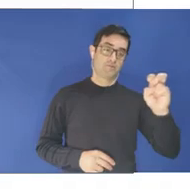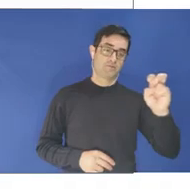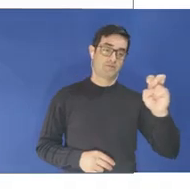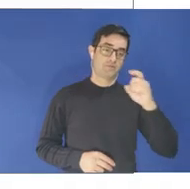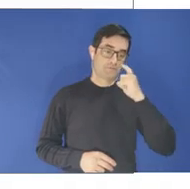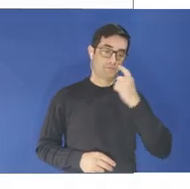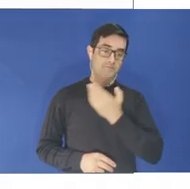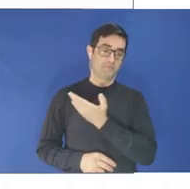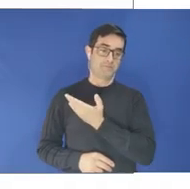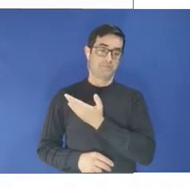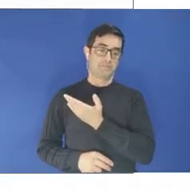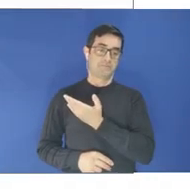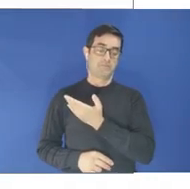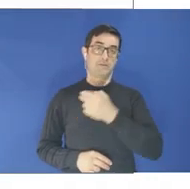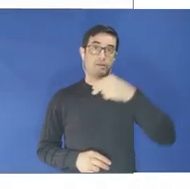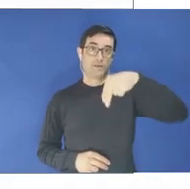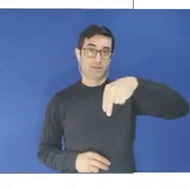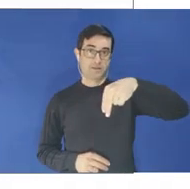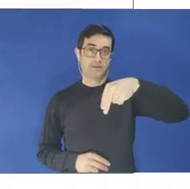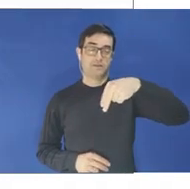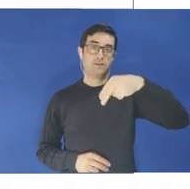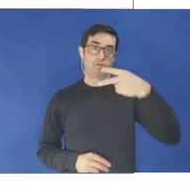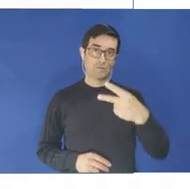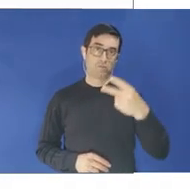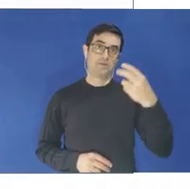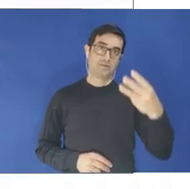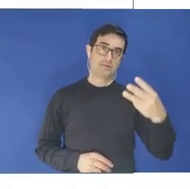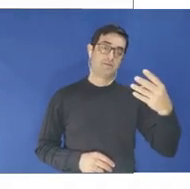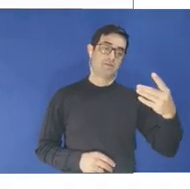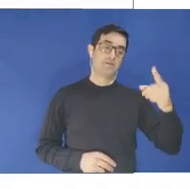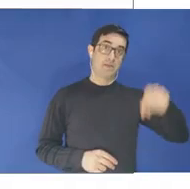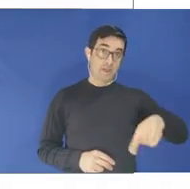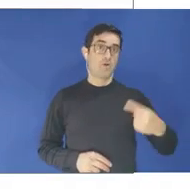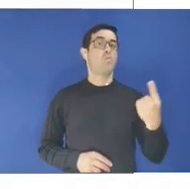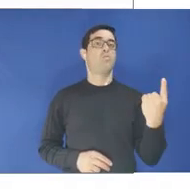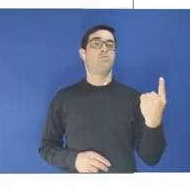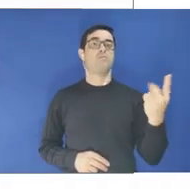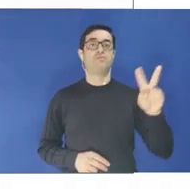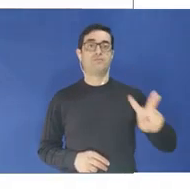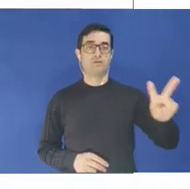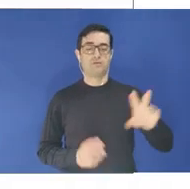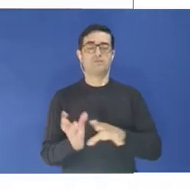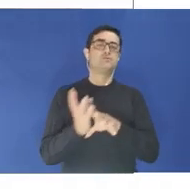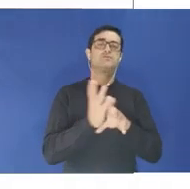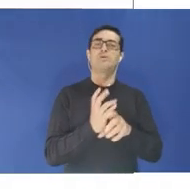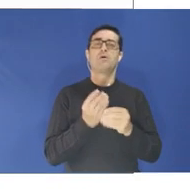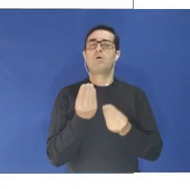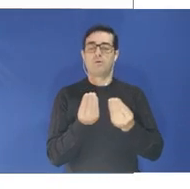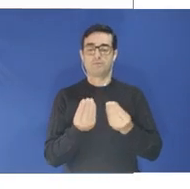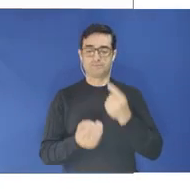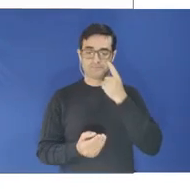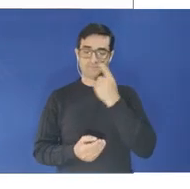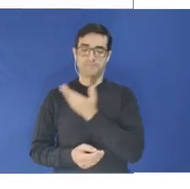0,85 e N-2, 3 e assim por diante tem um parâmetro de 1. Então, vamos lá. Como é que eu vou calcular